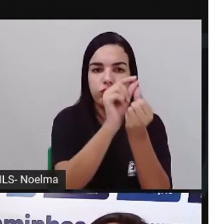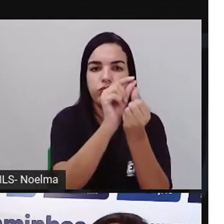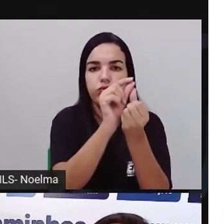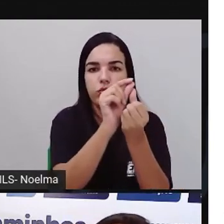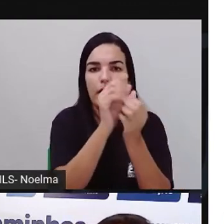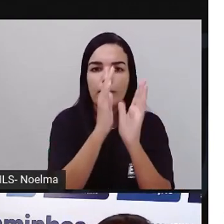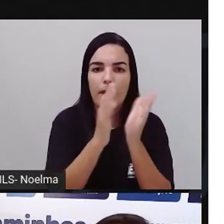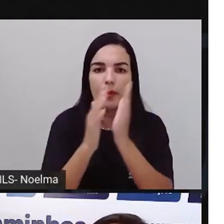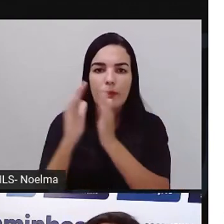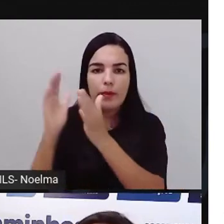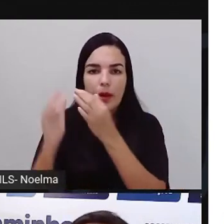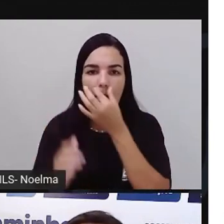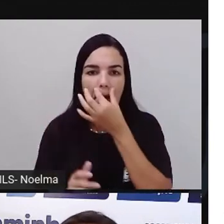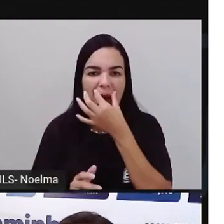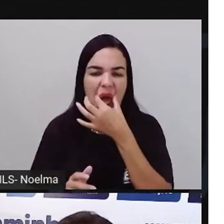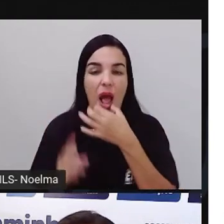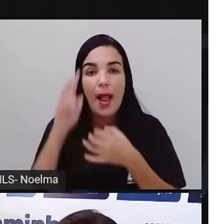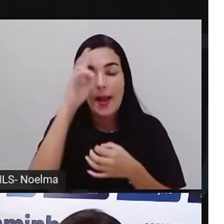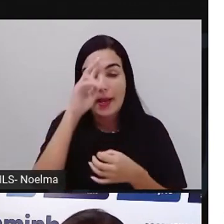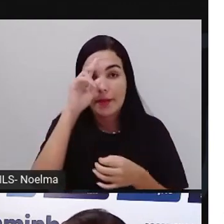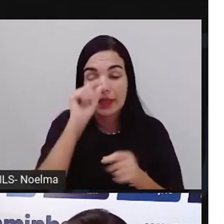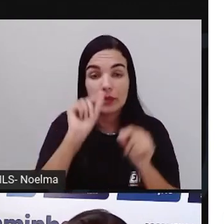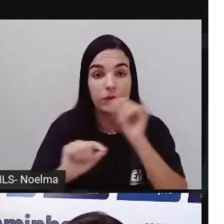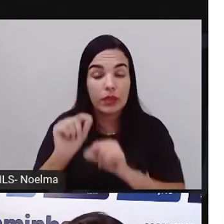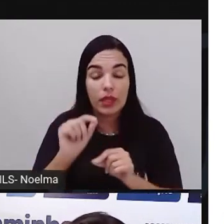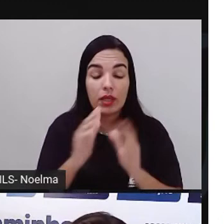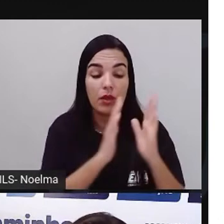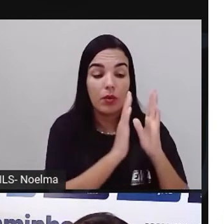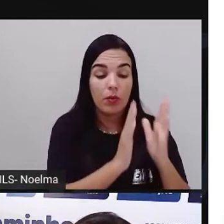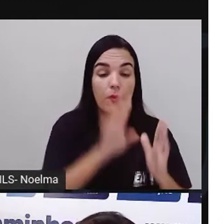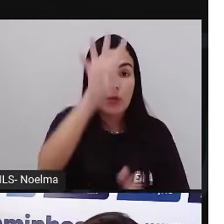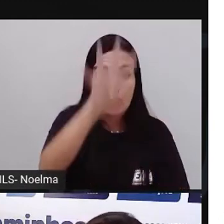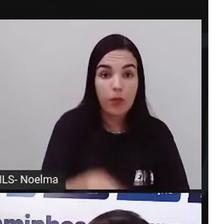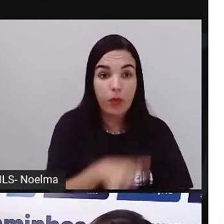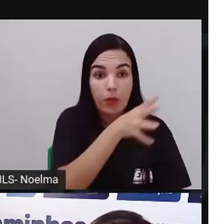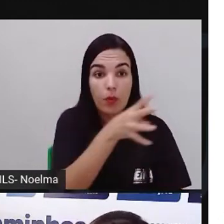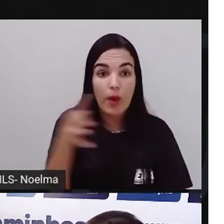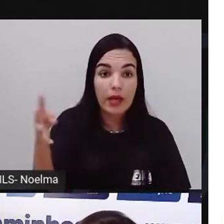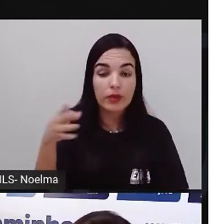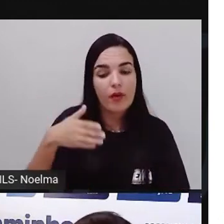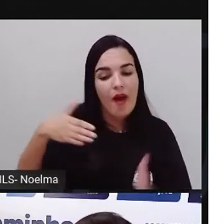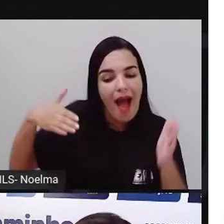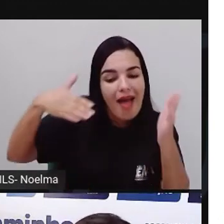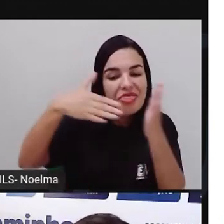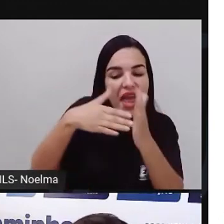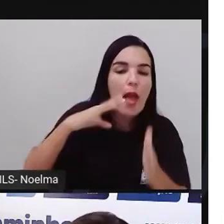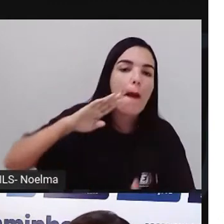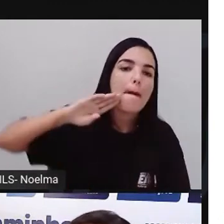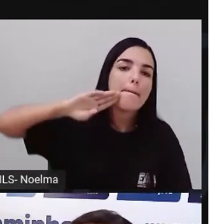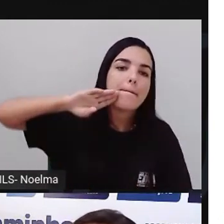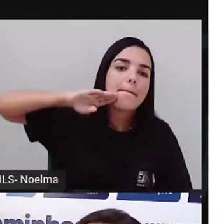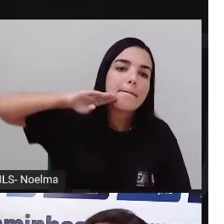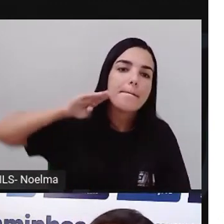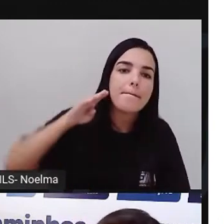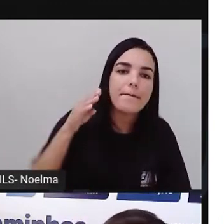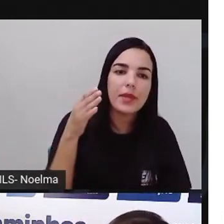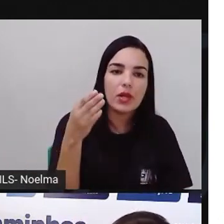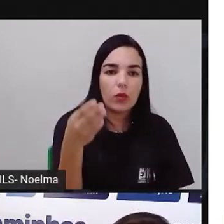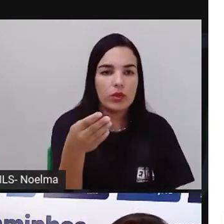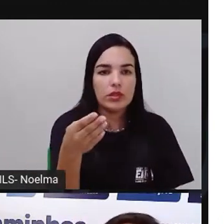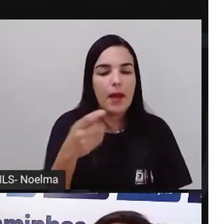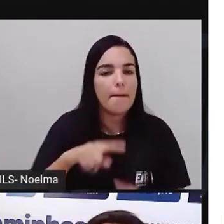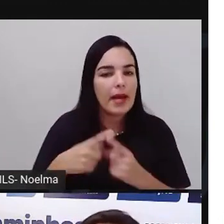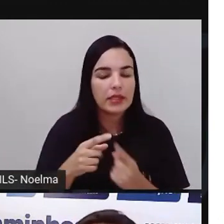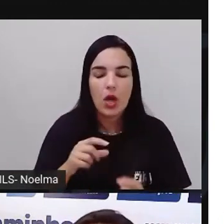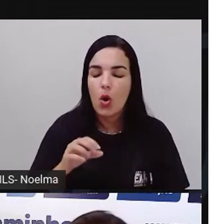e organizando. Lembrando que esse quadro chega até os bilhões, mas os números eles são